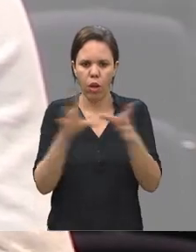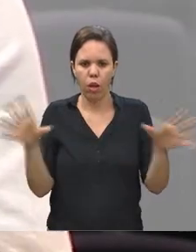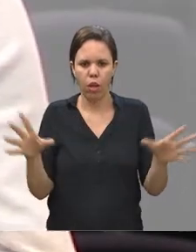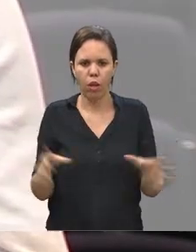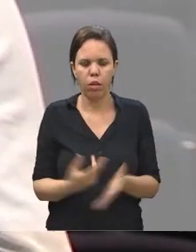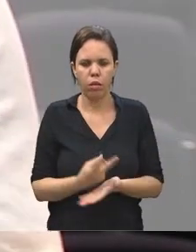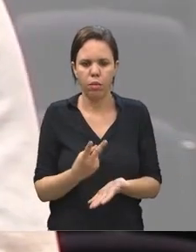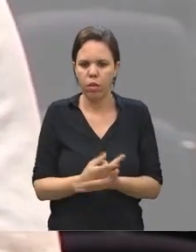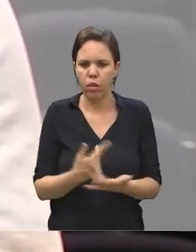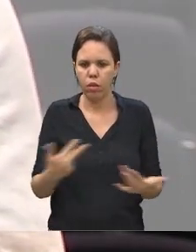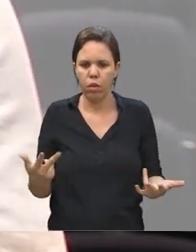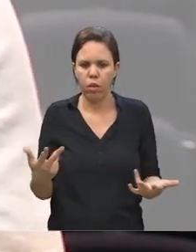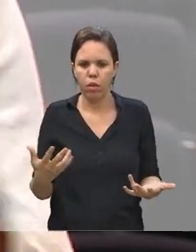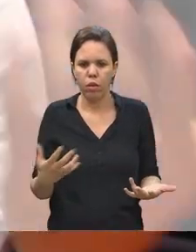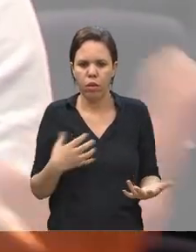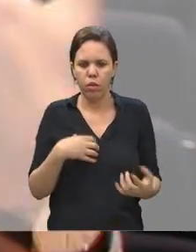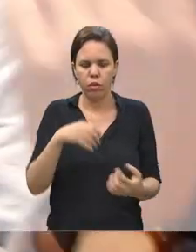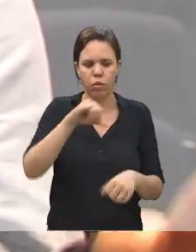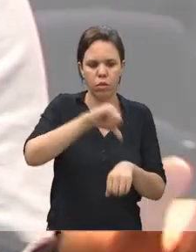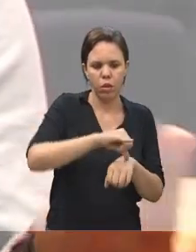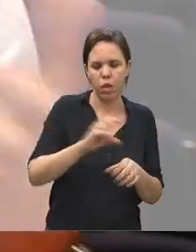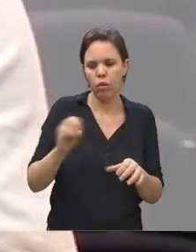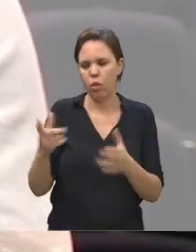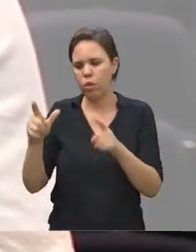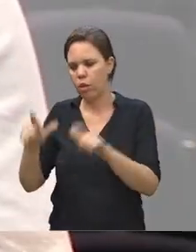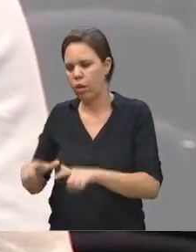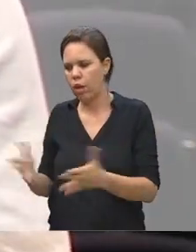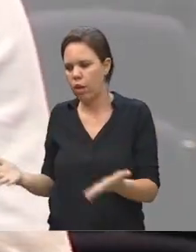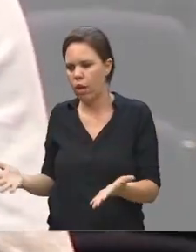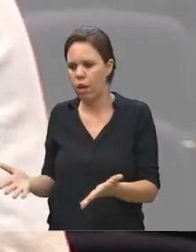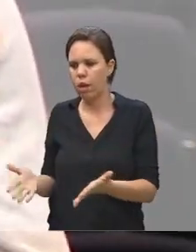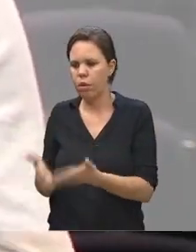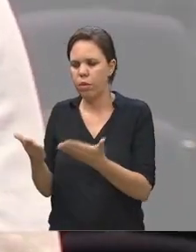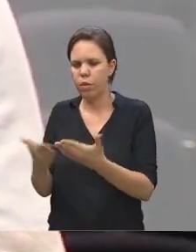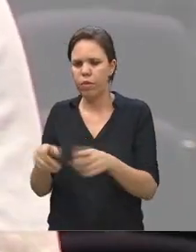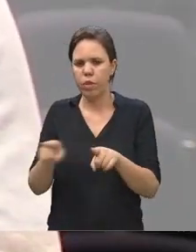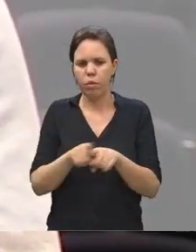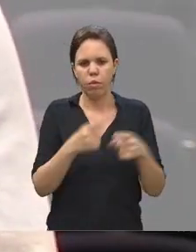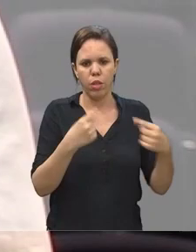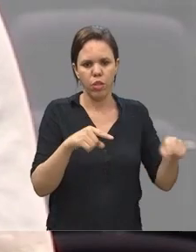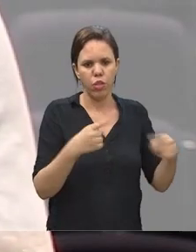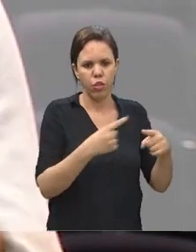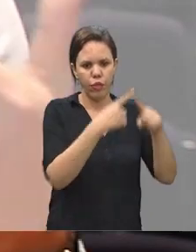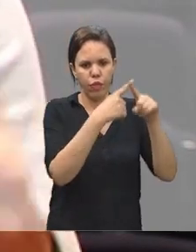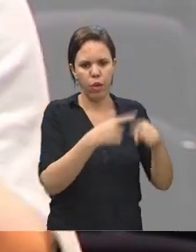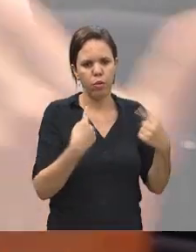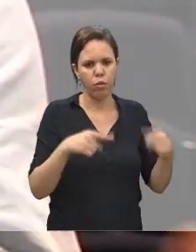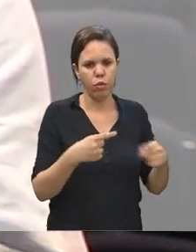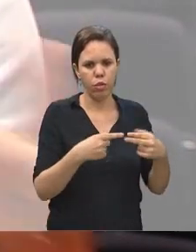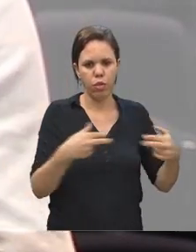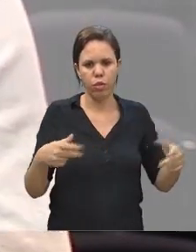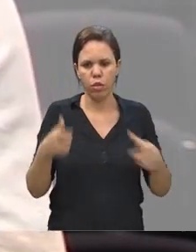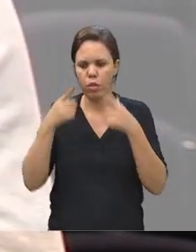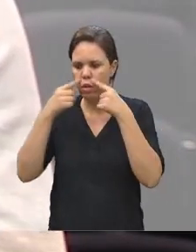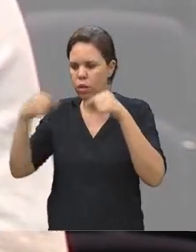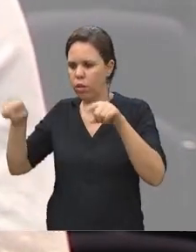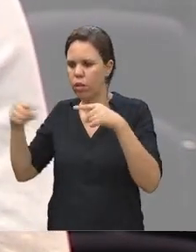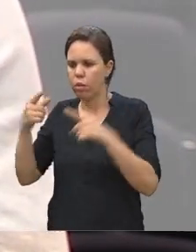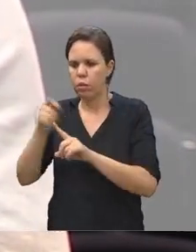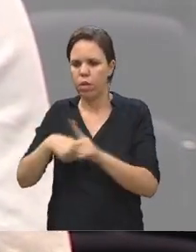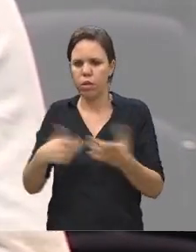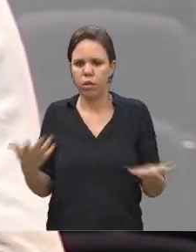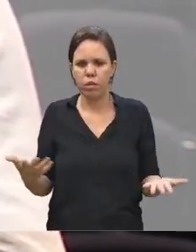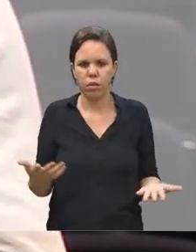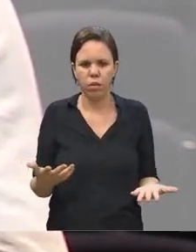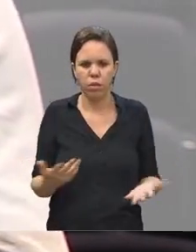livre. Não é o mesmo tocar no centro de Campinas que tocar na periferia. Não é o mesmo tocar num festival de música contemporânea que tocar no mês de Carlos Gomes.